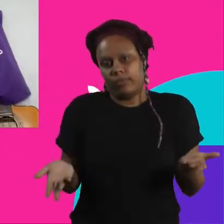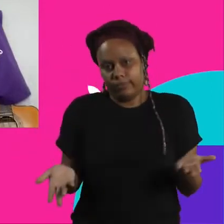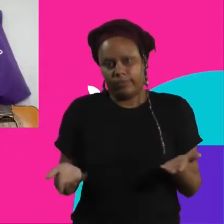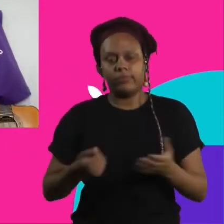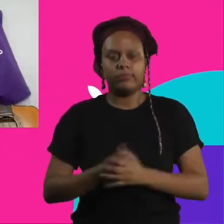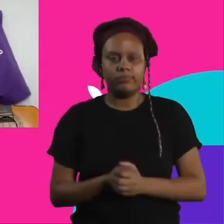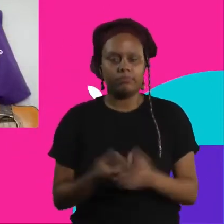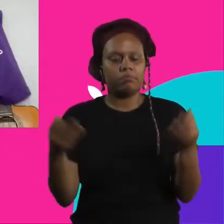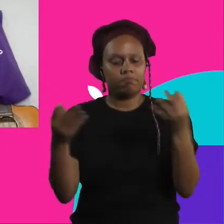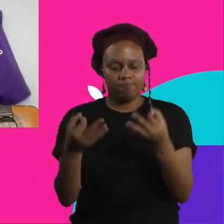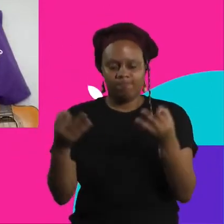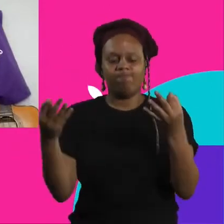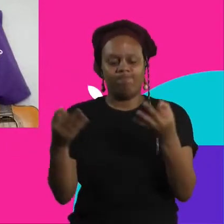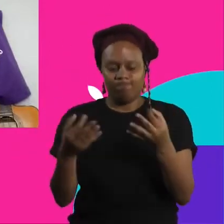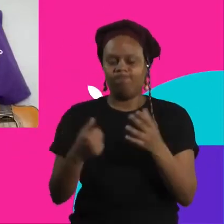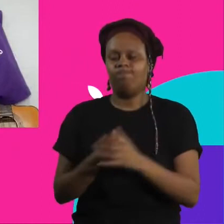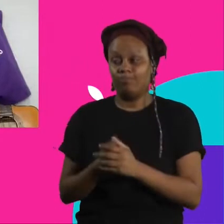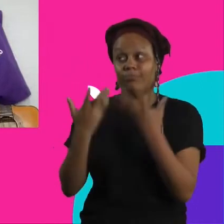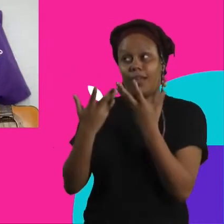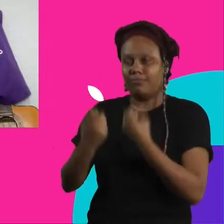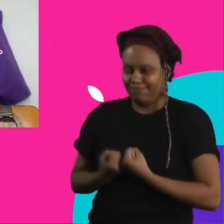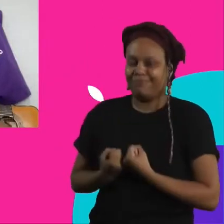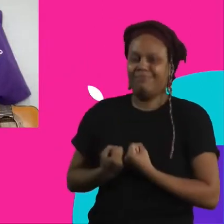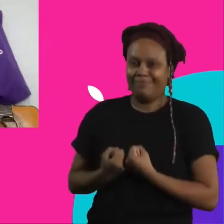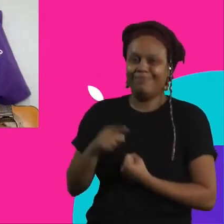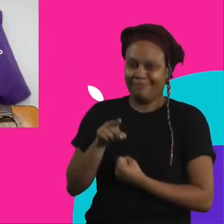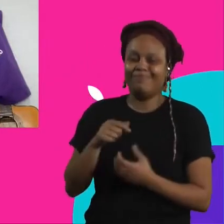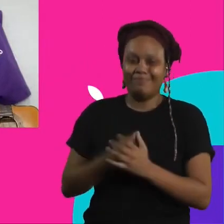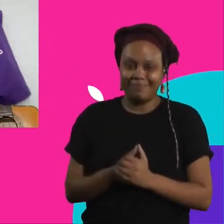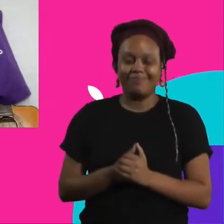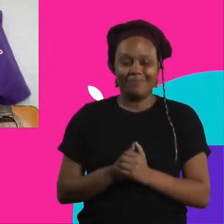Perfeito, querido. E eu estou recebendo aqui, tentando